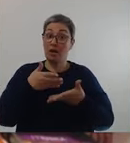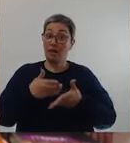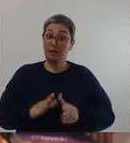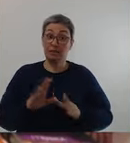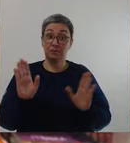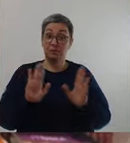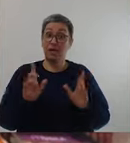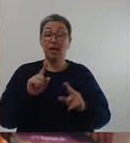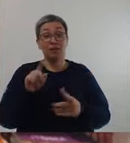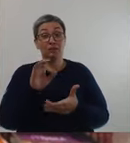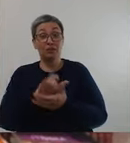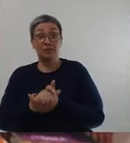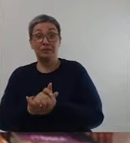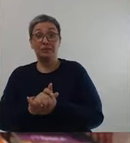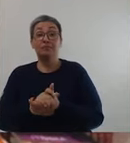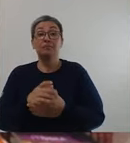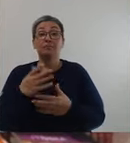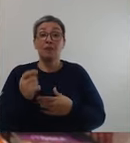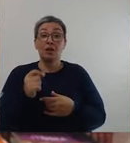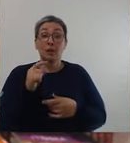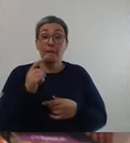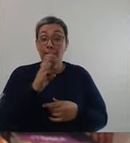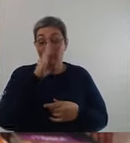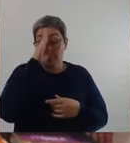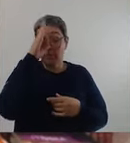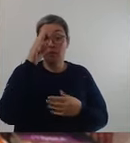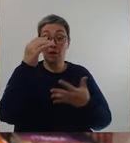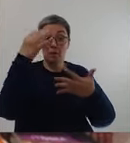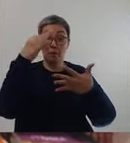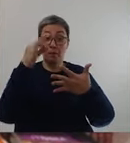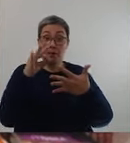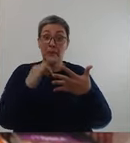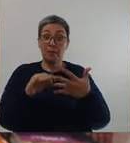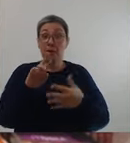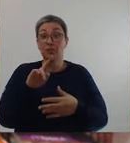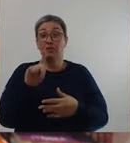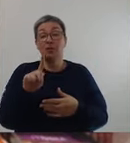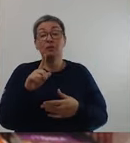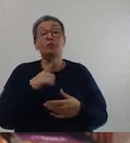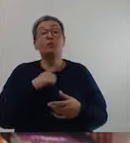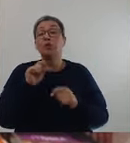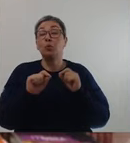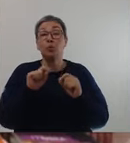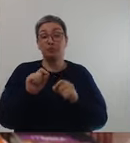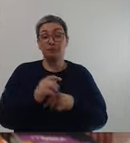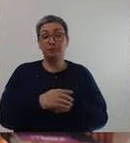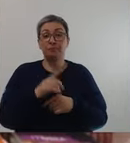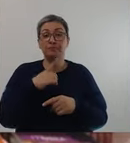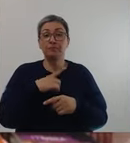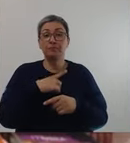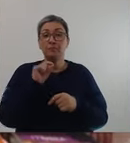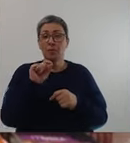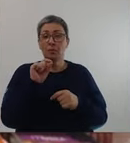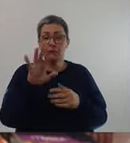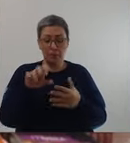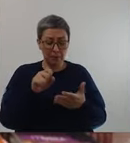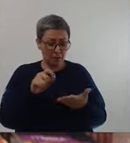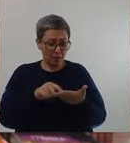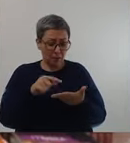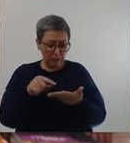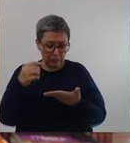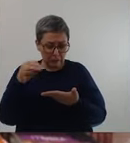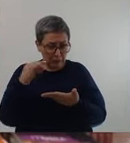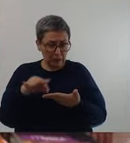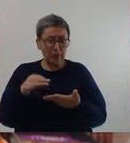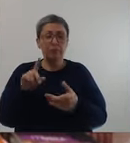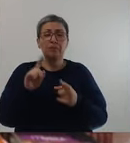de nascimento, é a de casamento. Os principais dados do RG, o que está lá no RG? Né? Você pode até pegar o seu